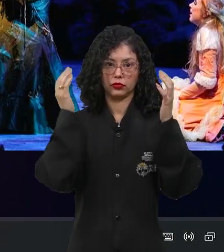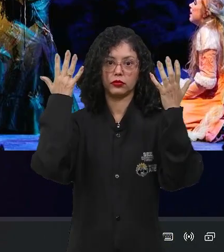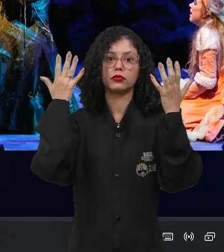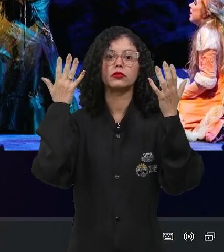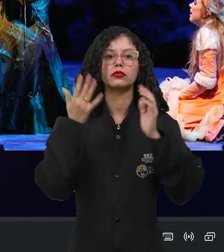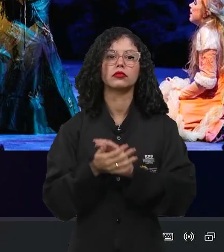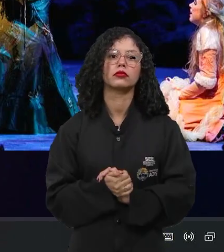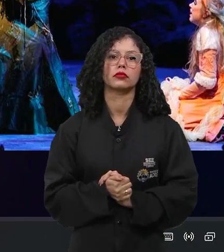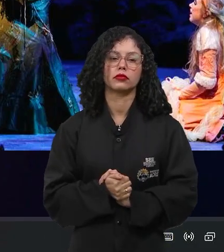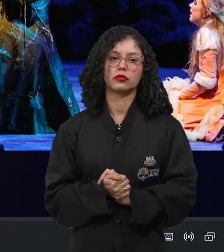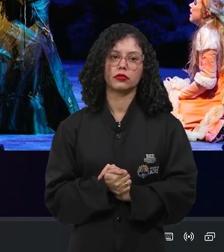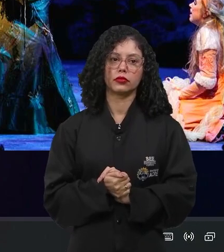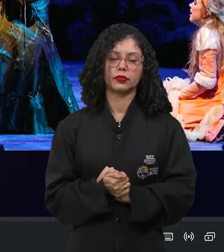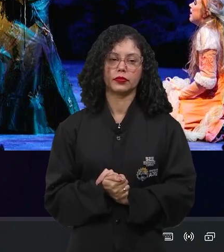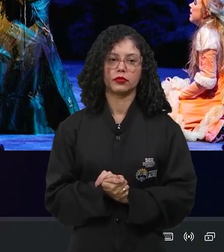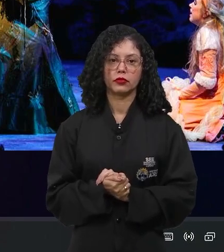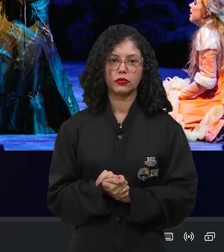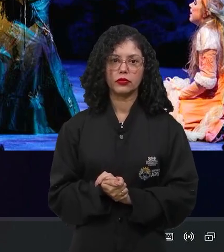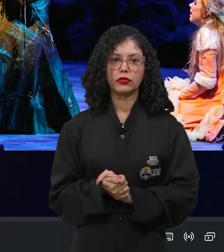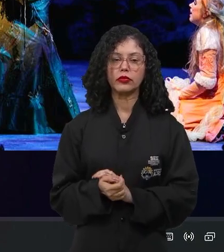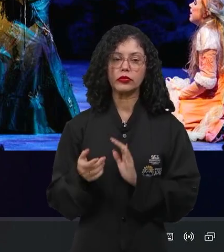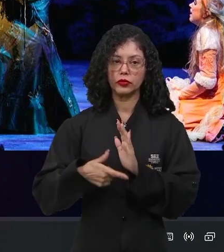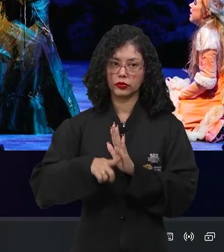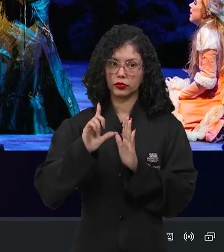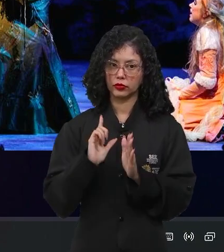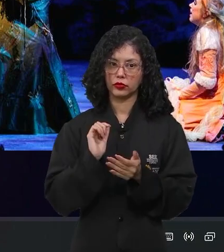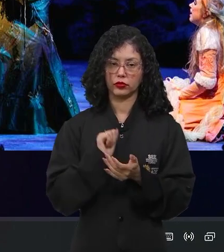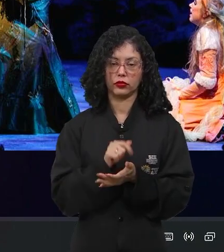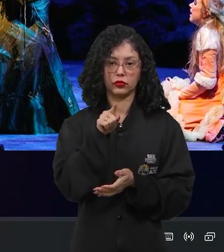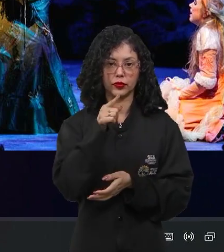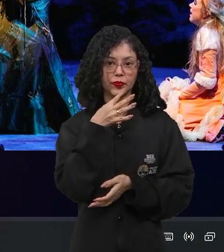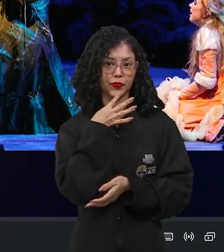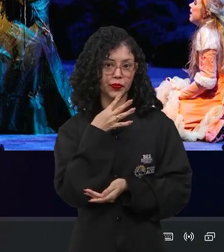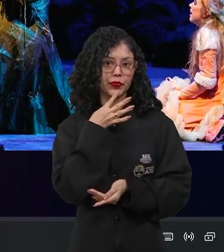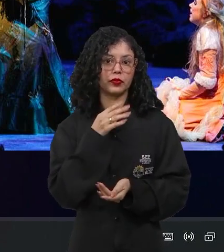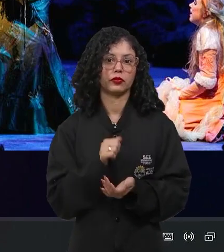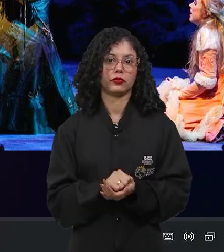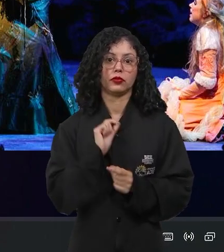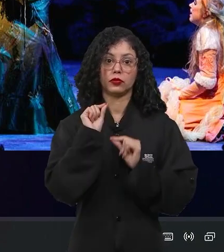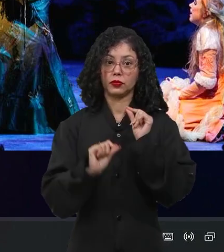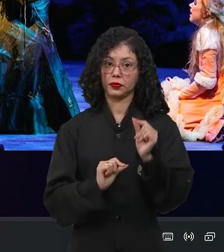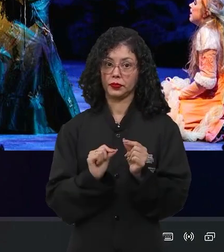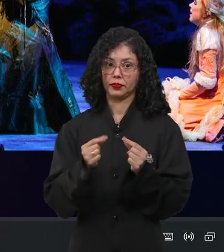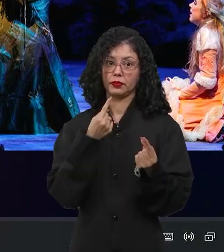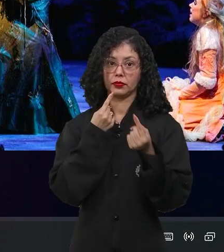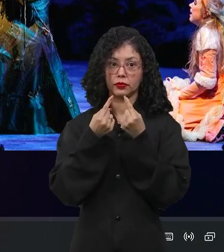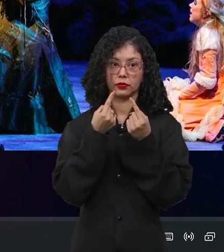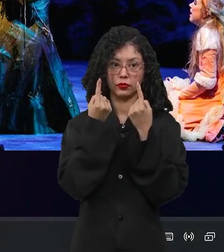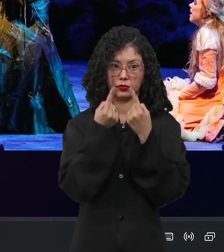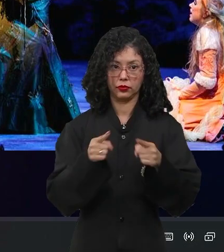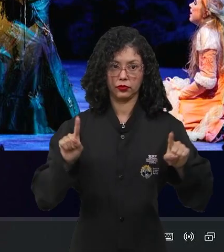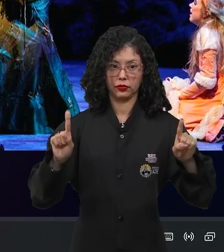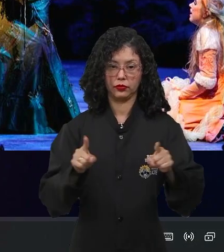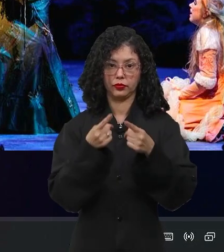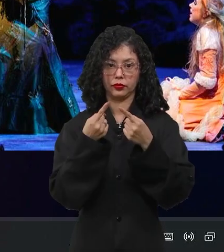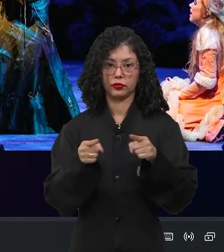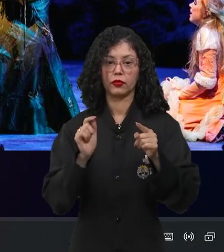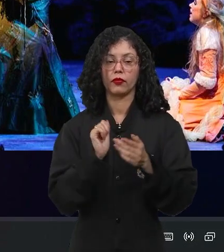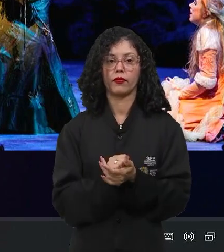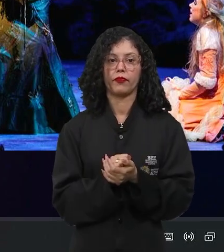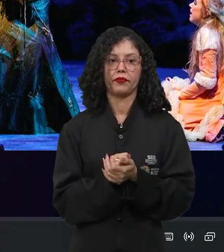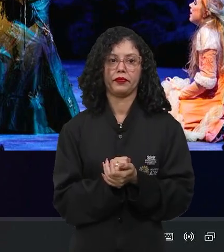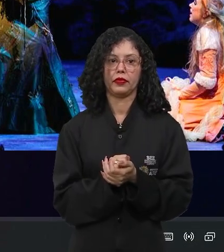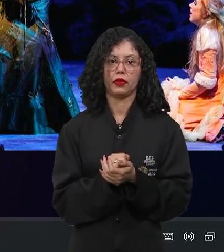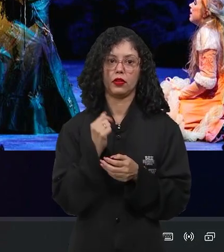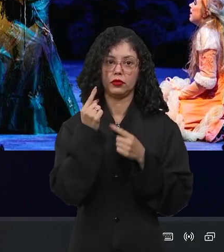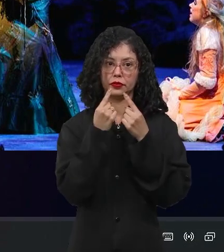celebrações diárias. Antes, você vai conhecer também o que são os discursos na música. Por que a gente está falando